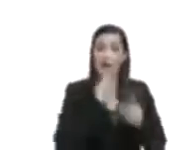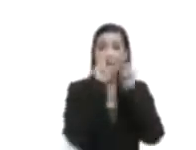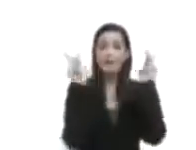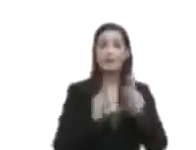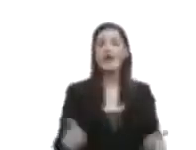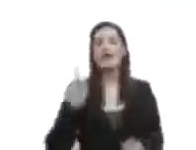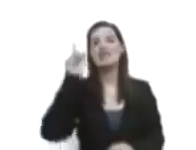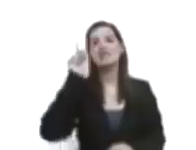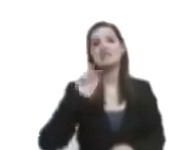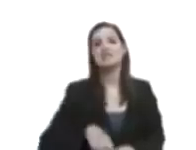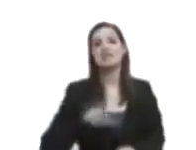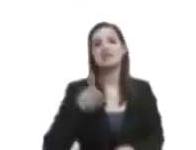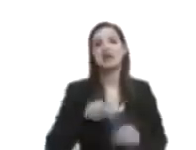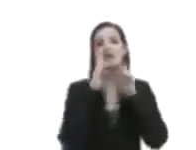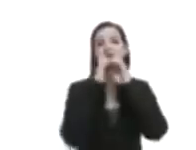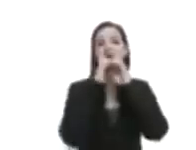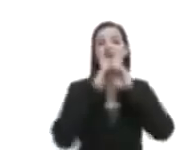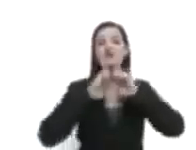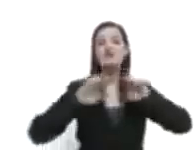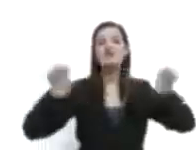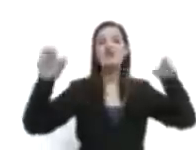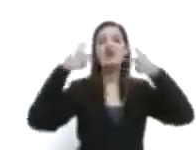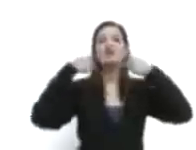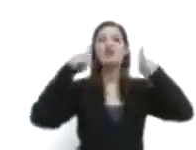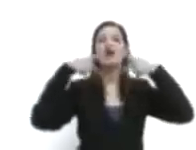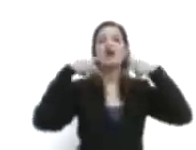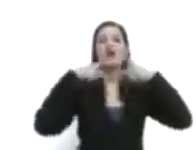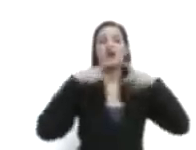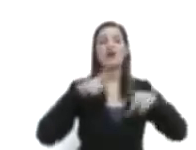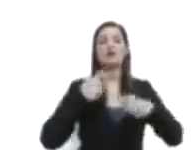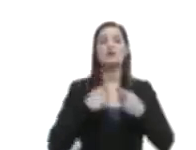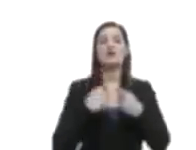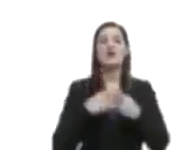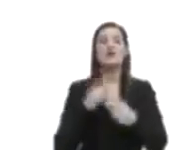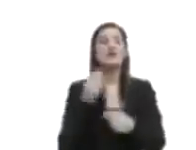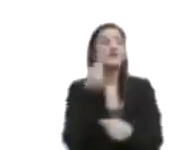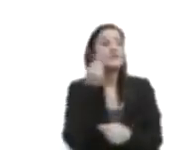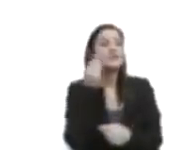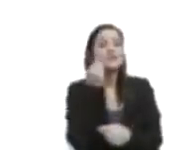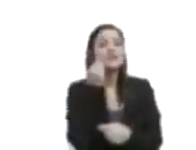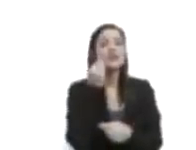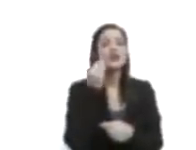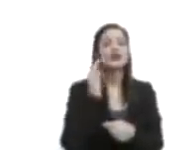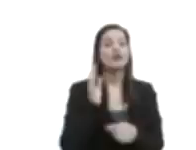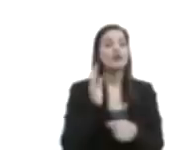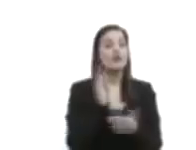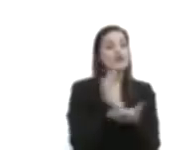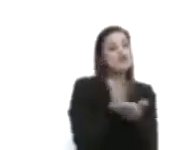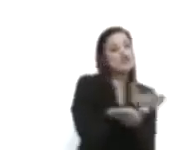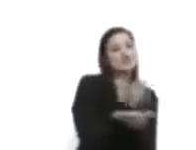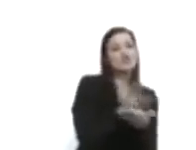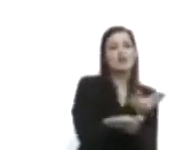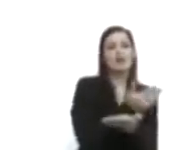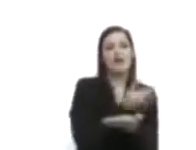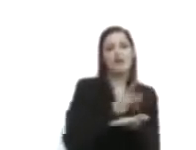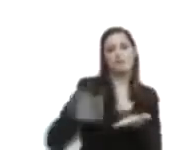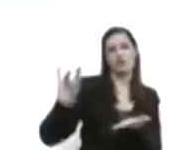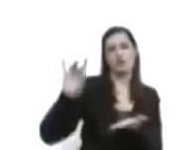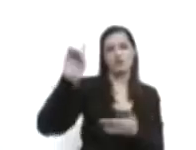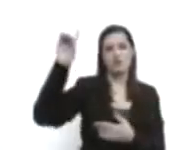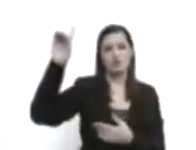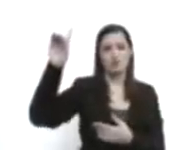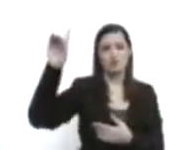porque ele vai remover a inimizade dos homens contra Deus através da pregação do evangelho. Amém?